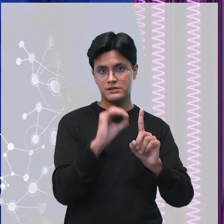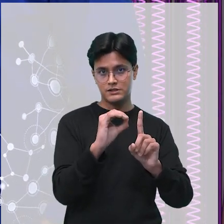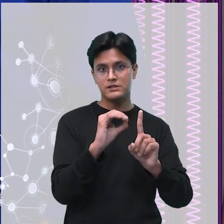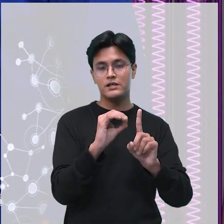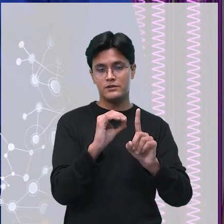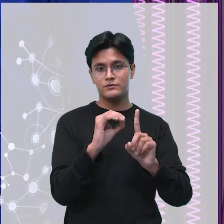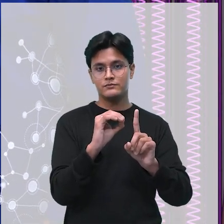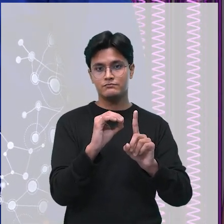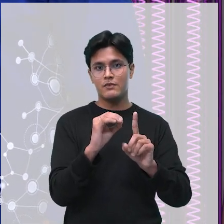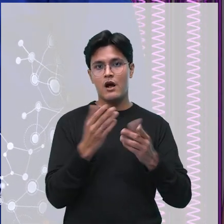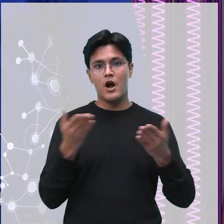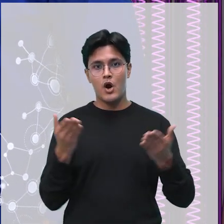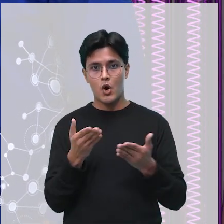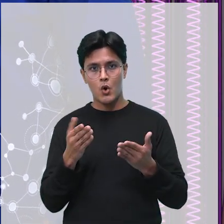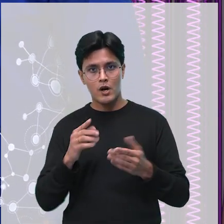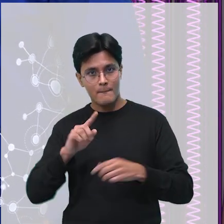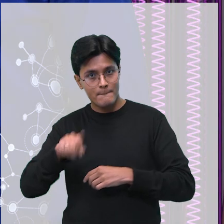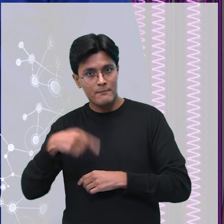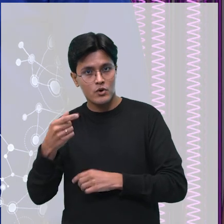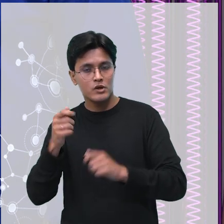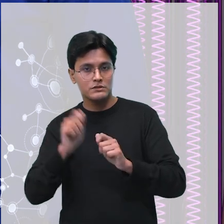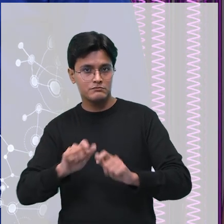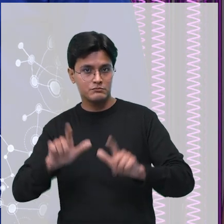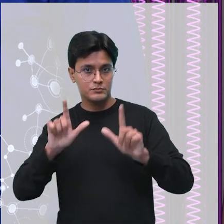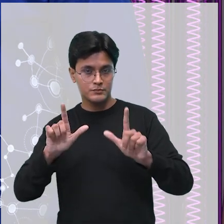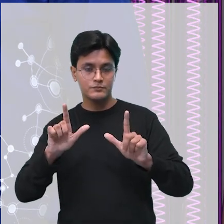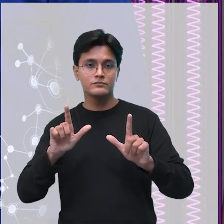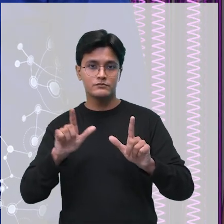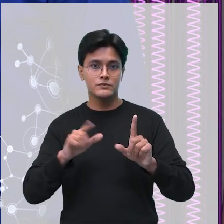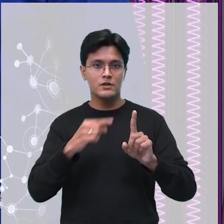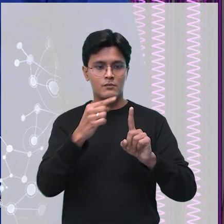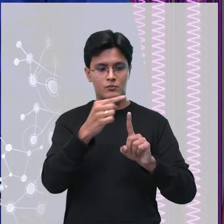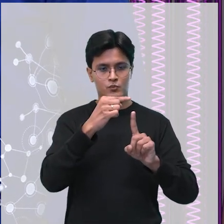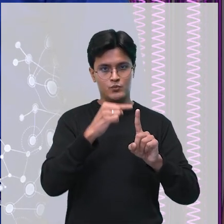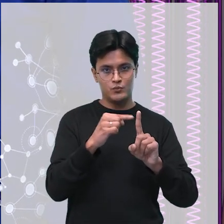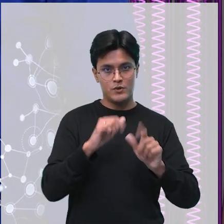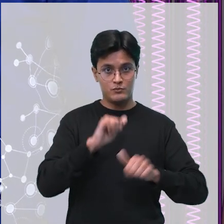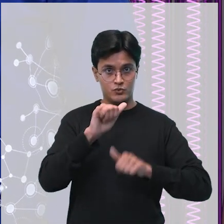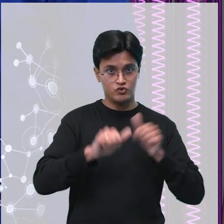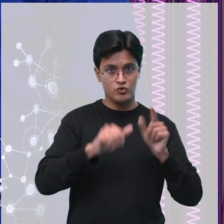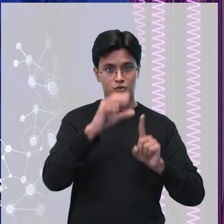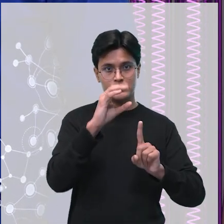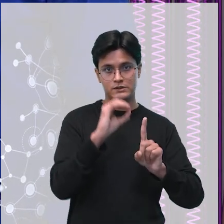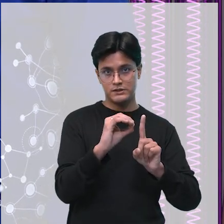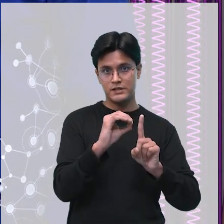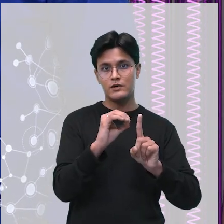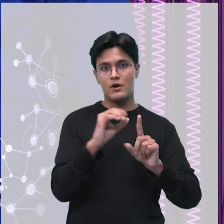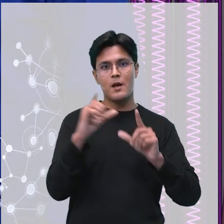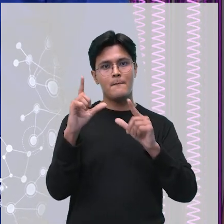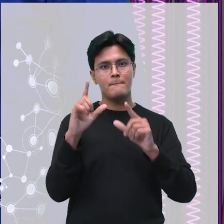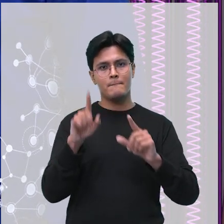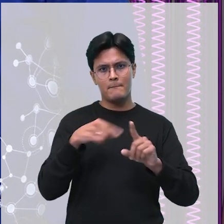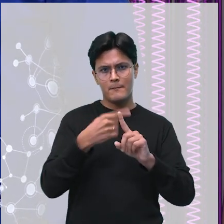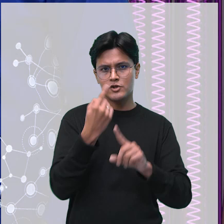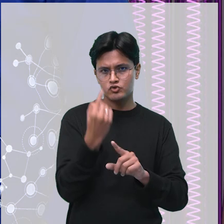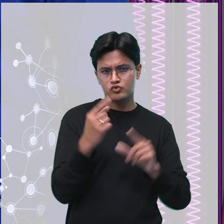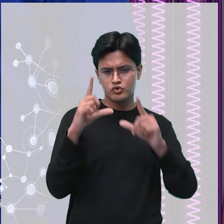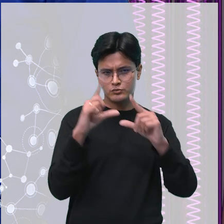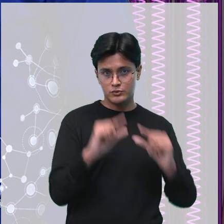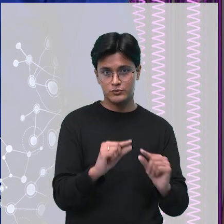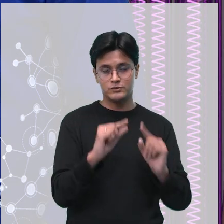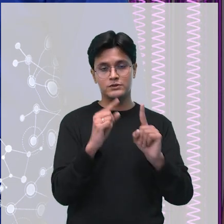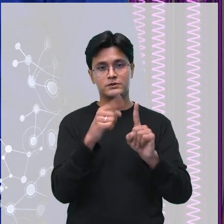a próxima animação vocês vão observar o que já foi para zero né aí caiu o outro grauzinho vamos